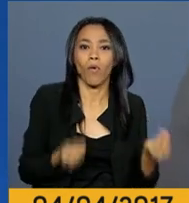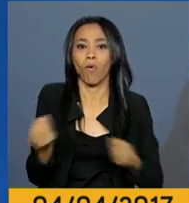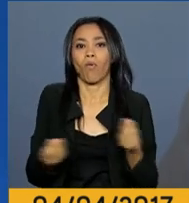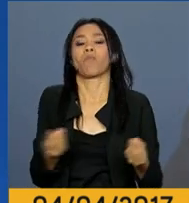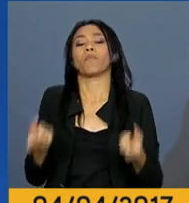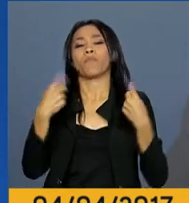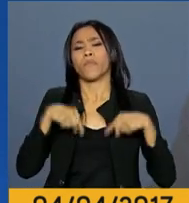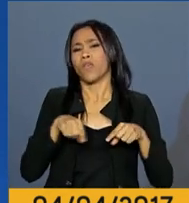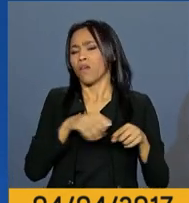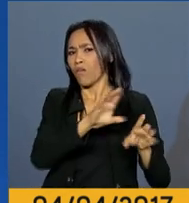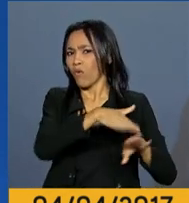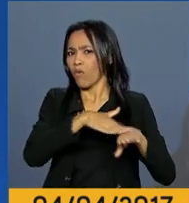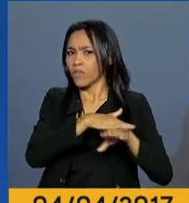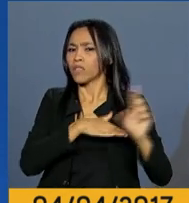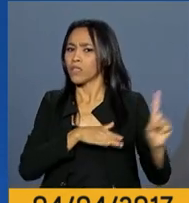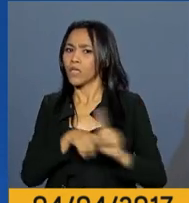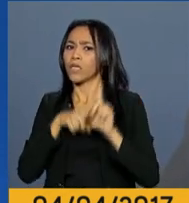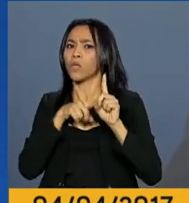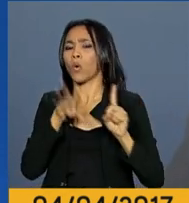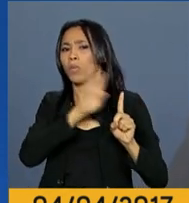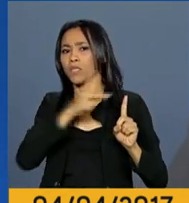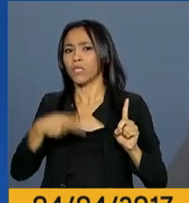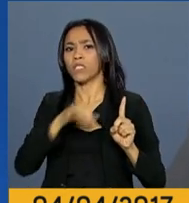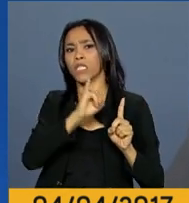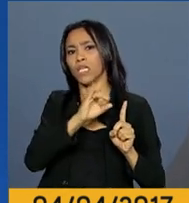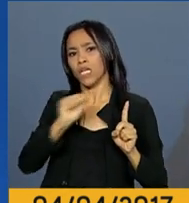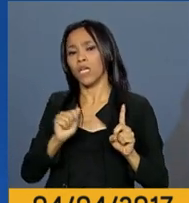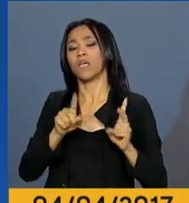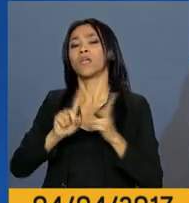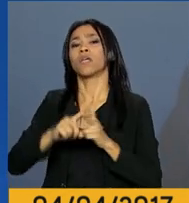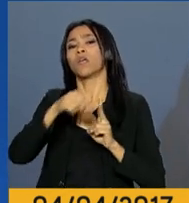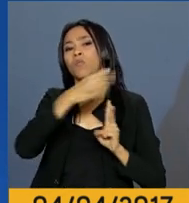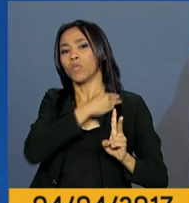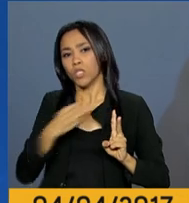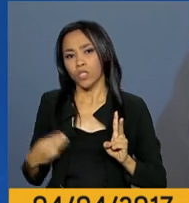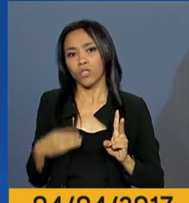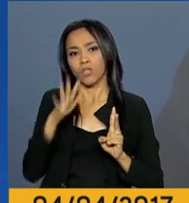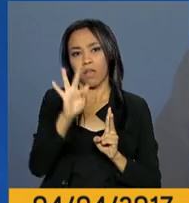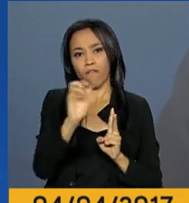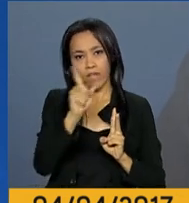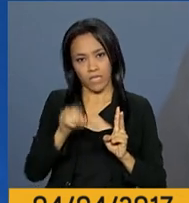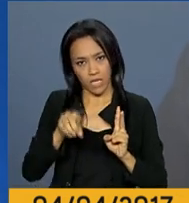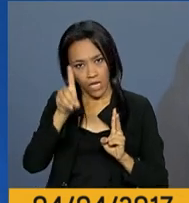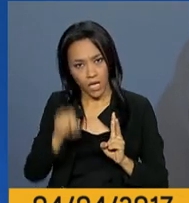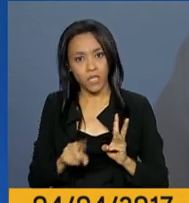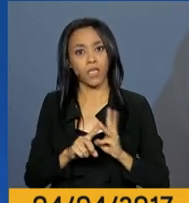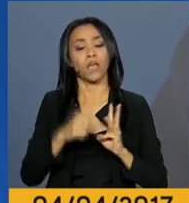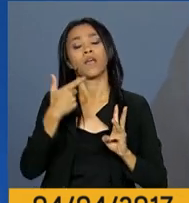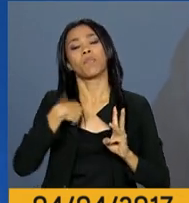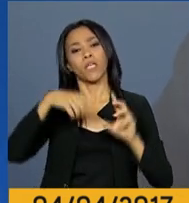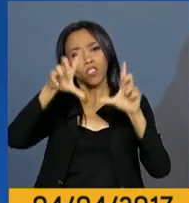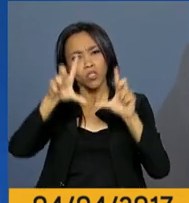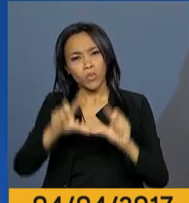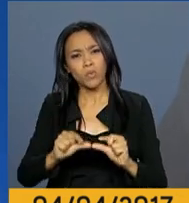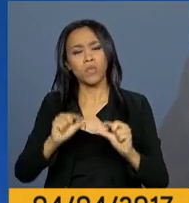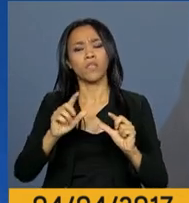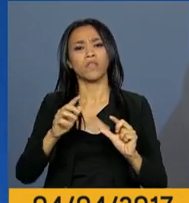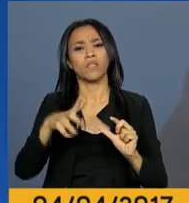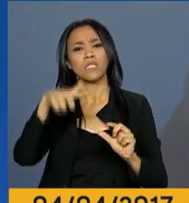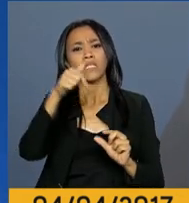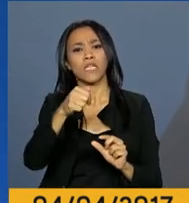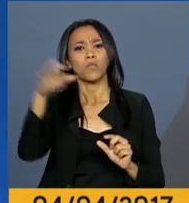Silvia, com o presidente Ilan e o ministro da Fazenda, reduziu o CTJLP de 7,5% para